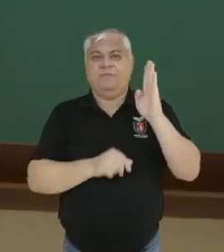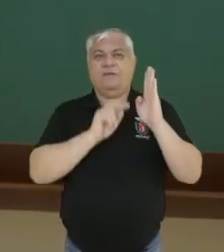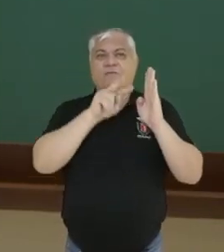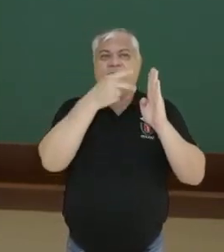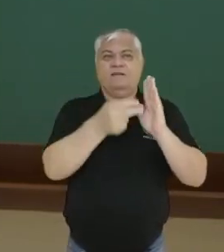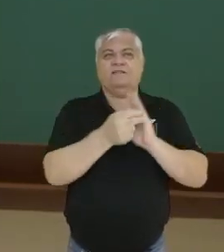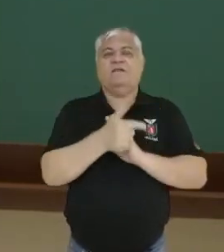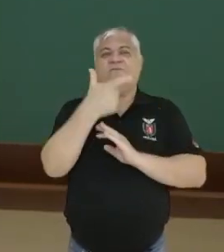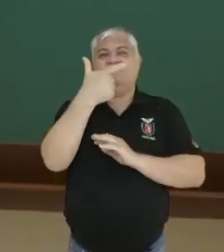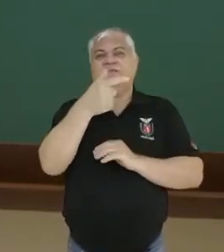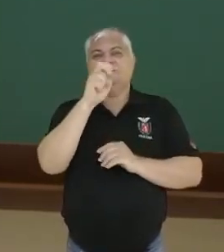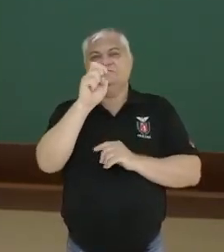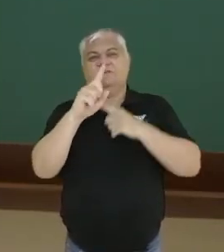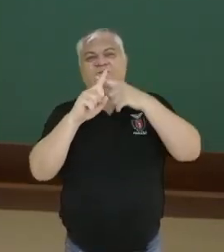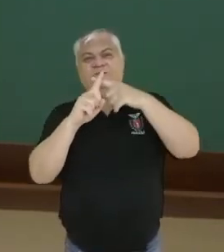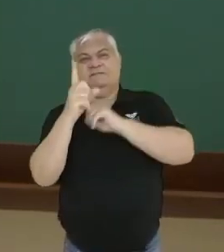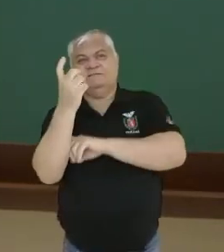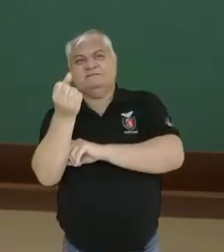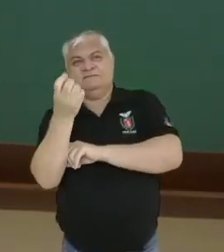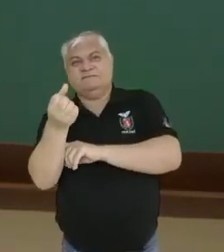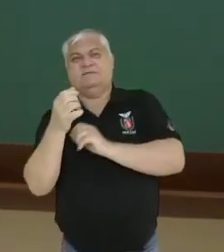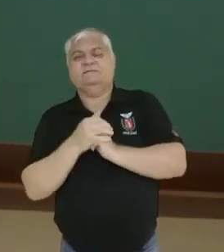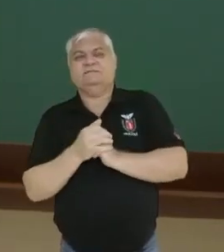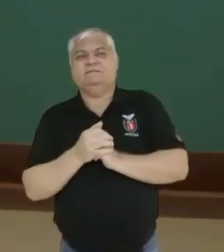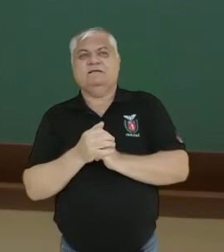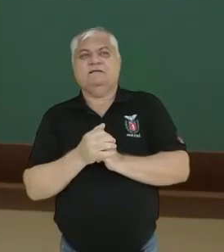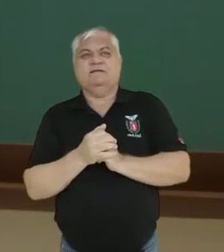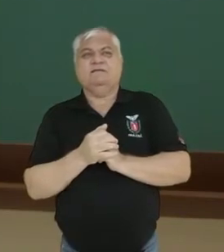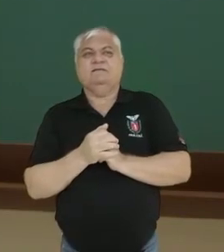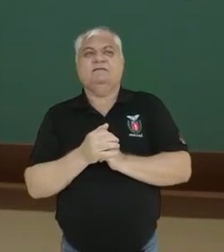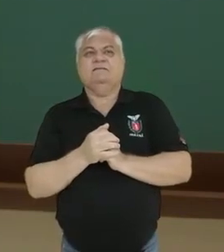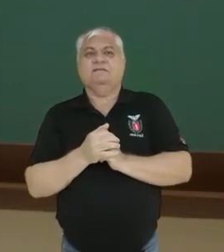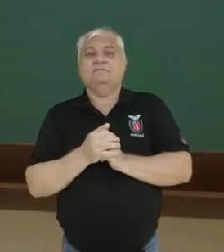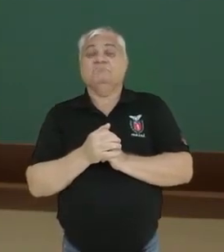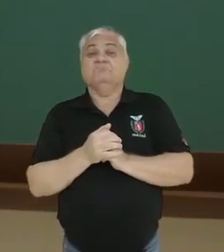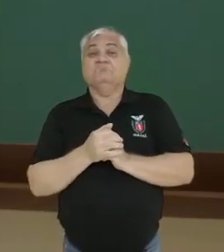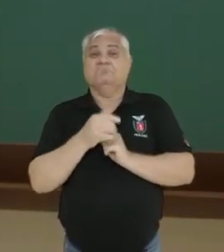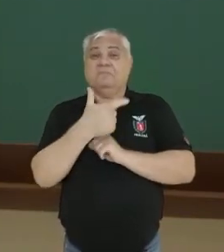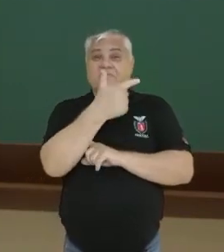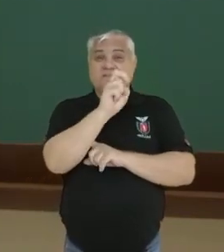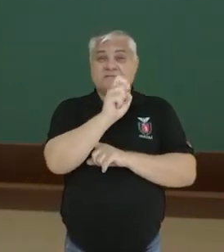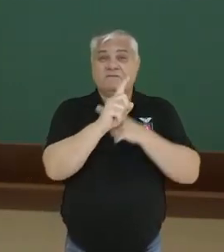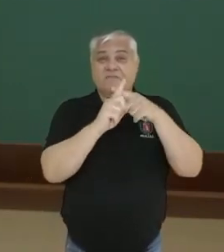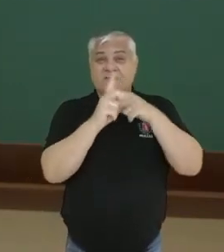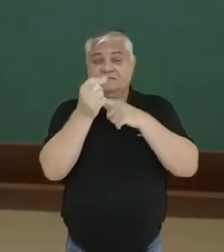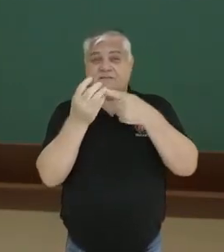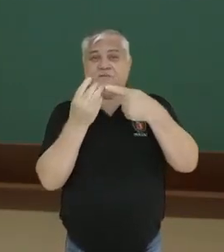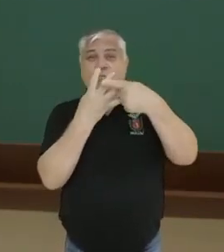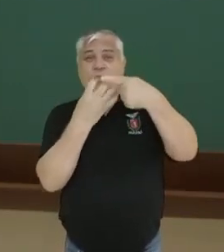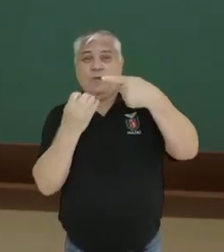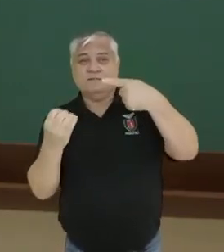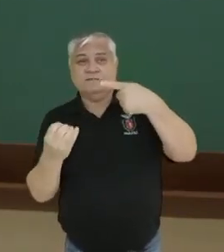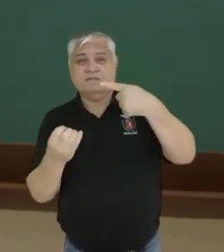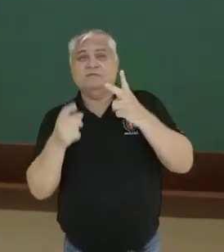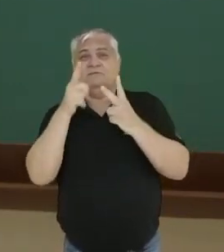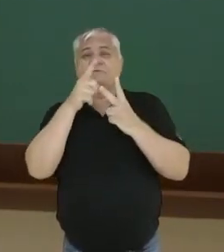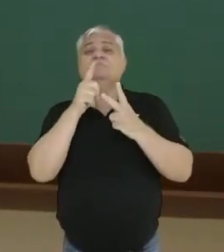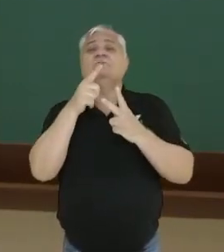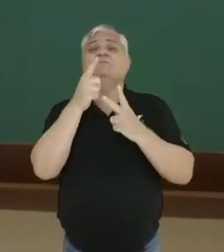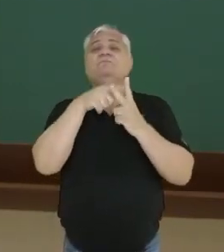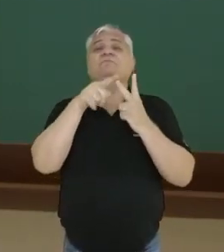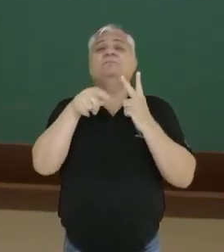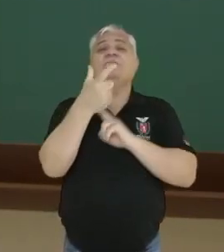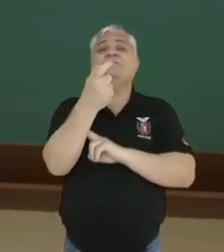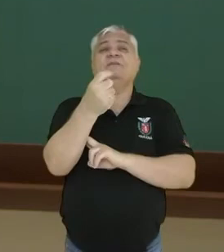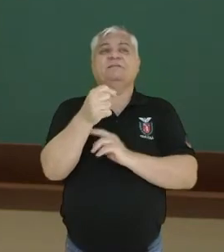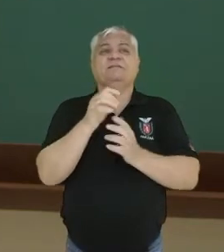quadrado é igual a 25 vezes o M, que é 16. Pronto. Conseguimos encontrar um dos catetos que vale 20. E